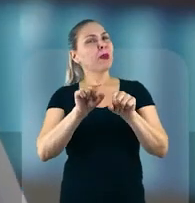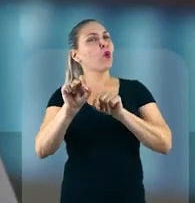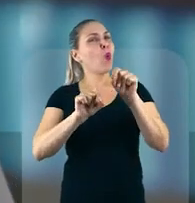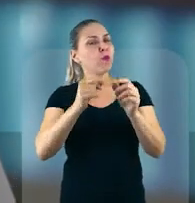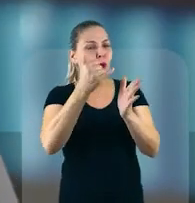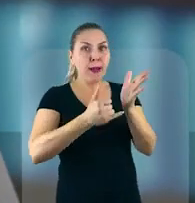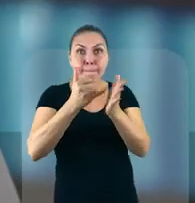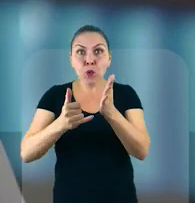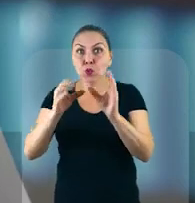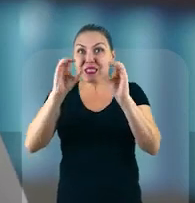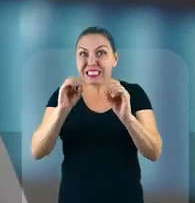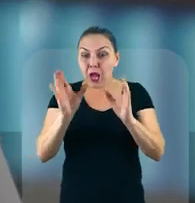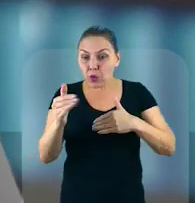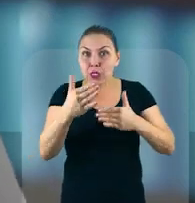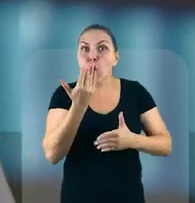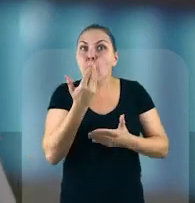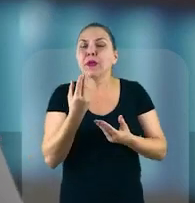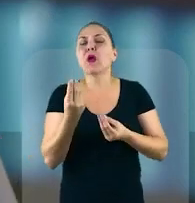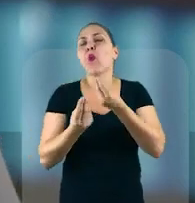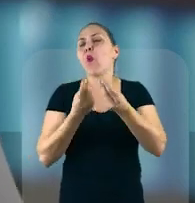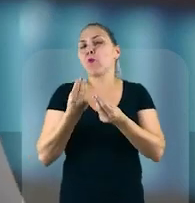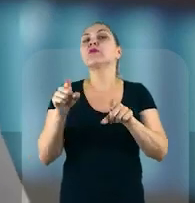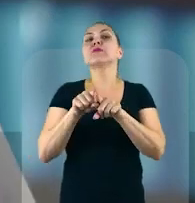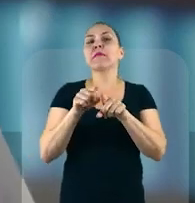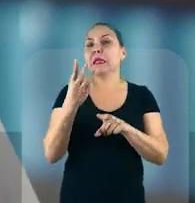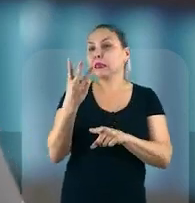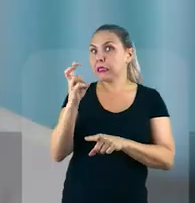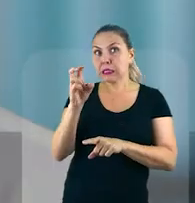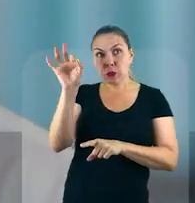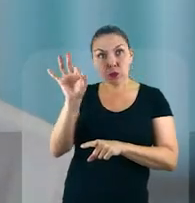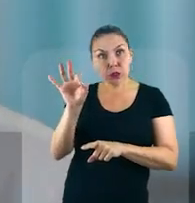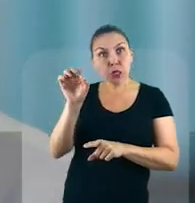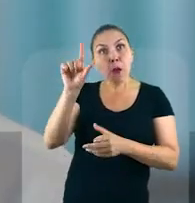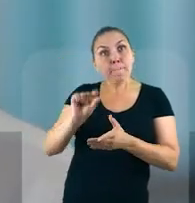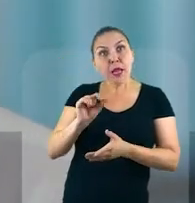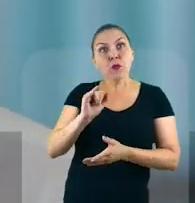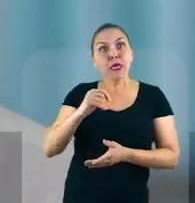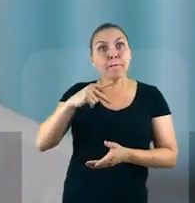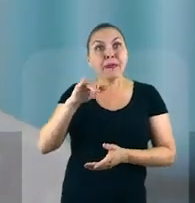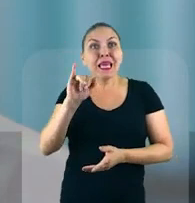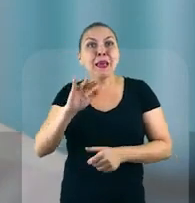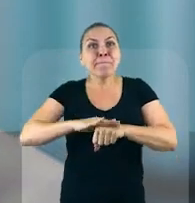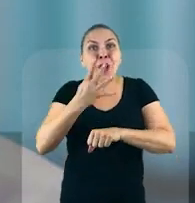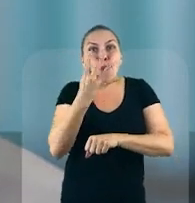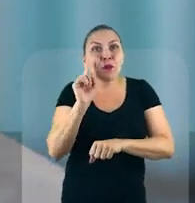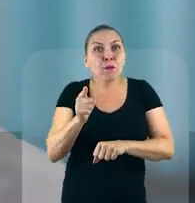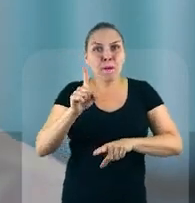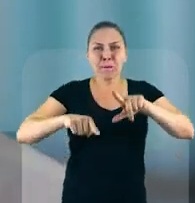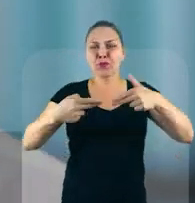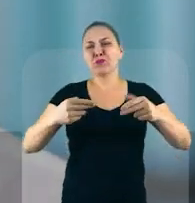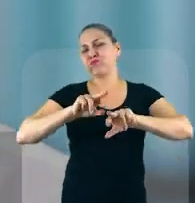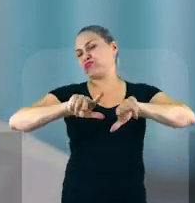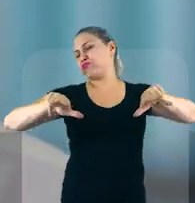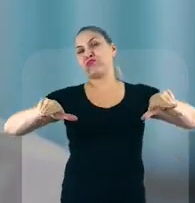35% o IPI de mais de 4 mil produtos. Você viu nos combustíveis? O ICMS estava lá em cima.